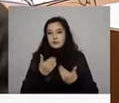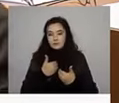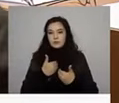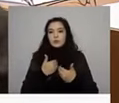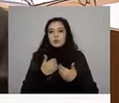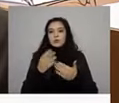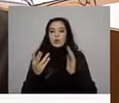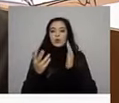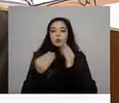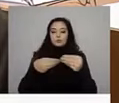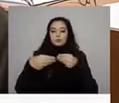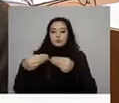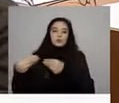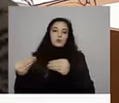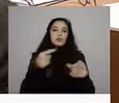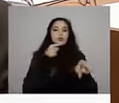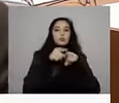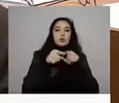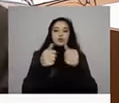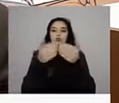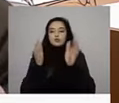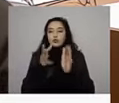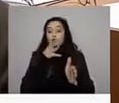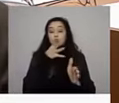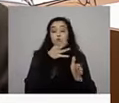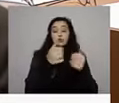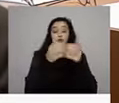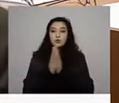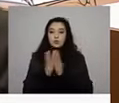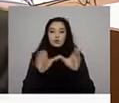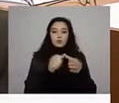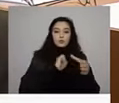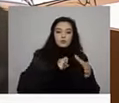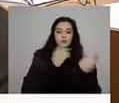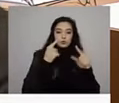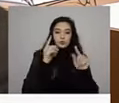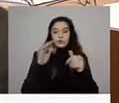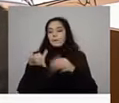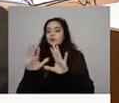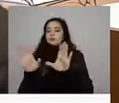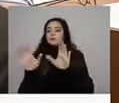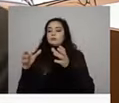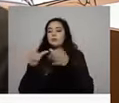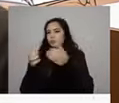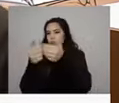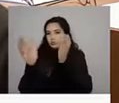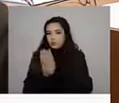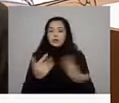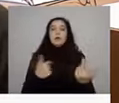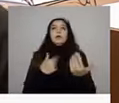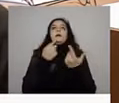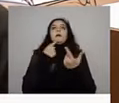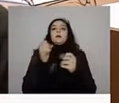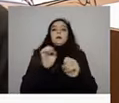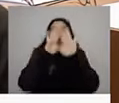possível, pelos deputados todos desta Assembleia Municipal e não apenas para o nosso grupo, mas para todos. E a segunda questão que aqui muito claramente se levanta é que